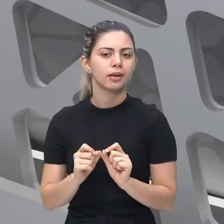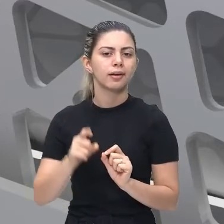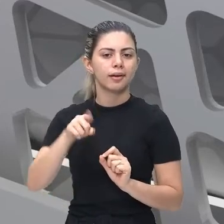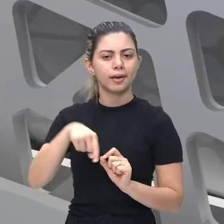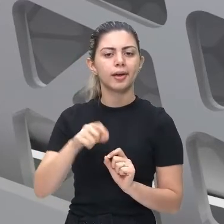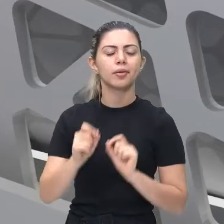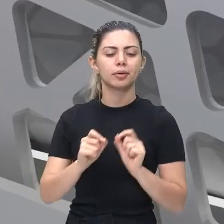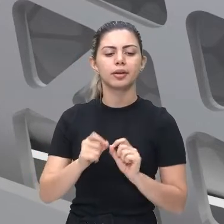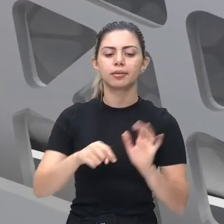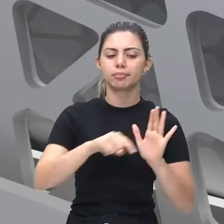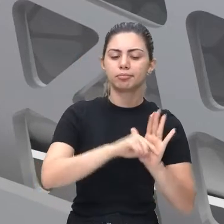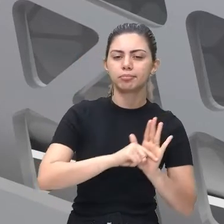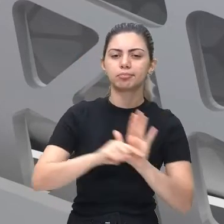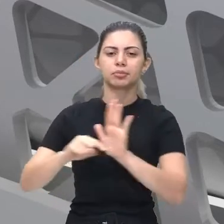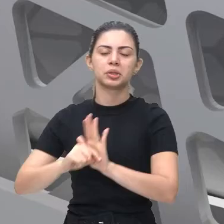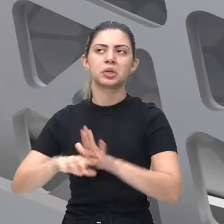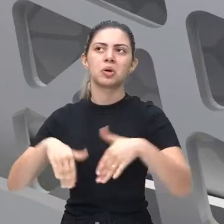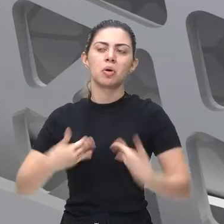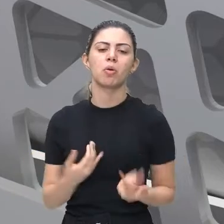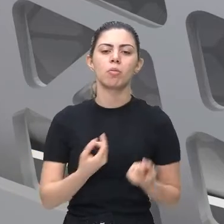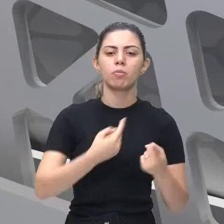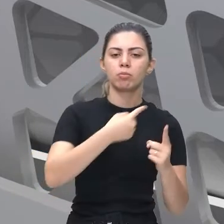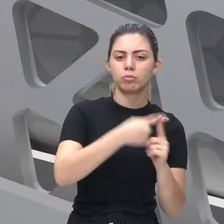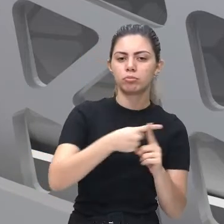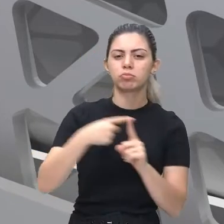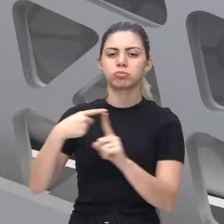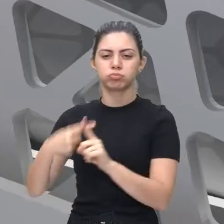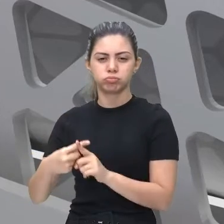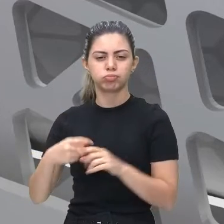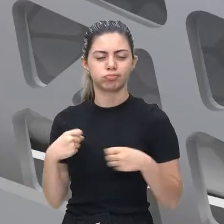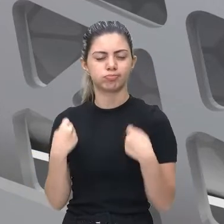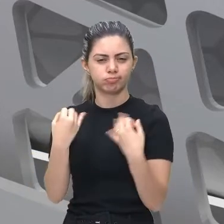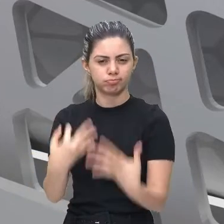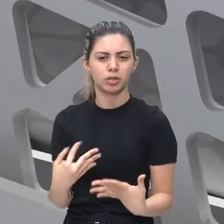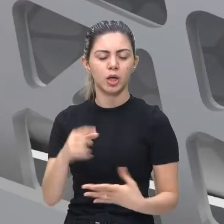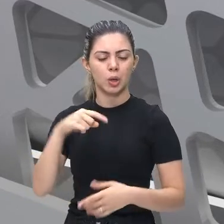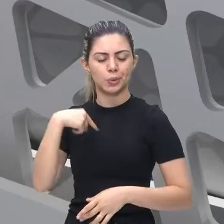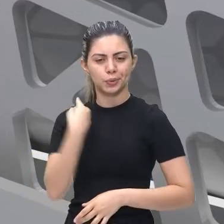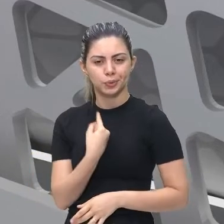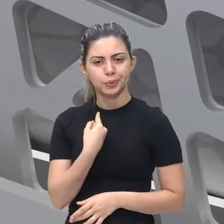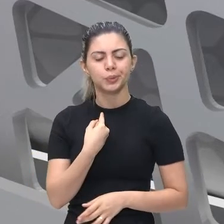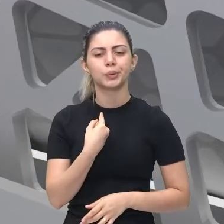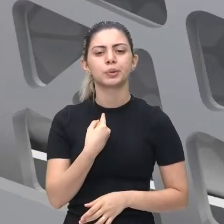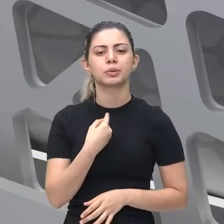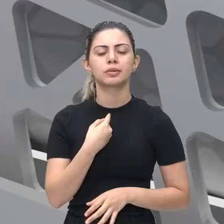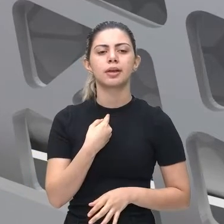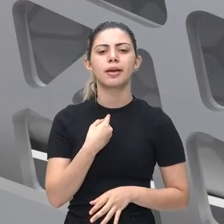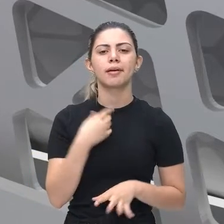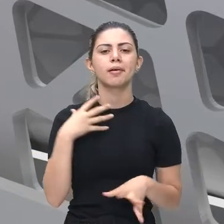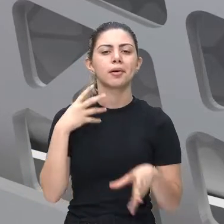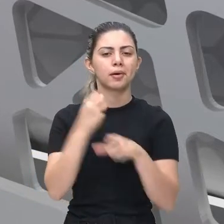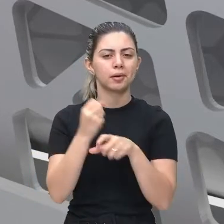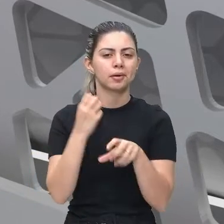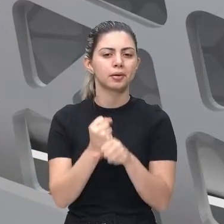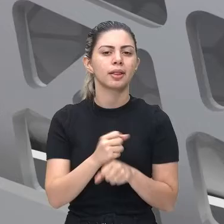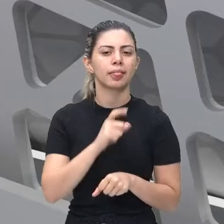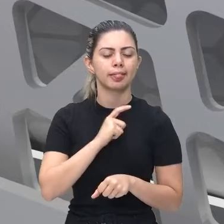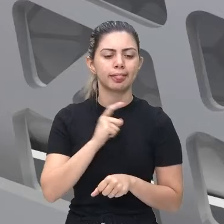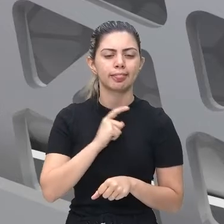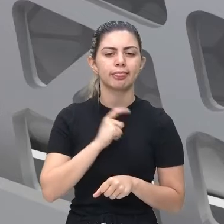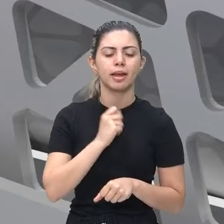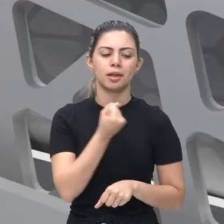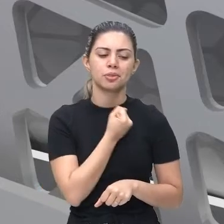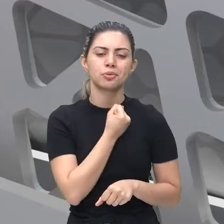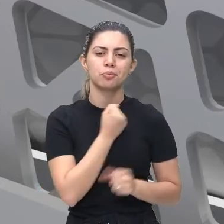dos sinais, né? Quando nós estamos operando números que envolvem